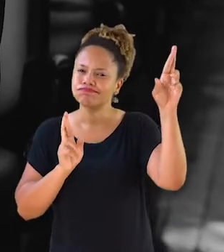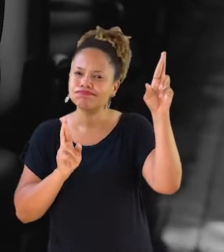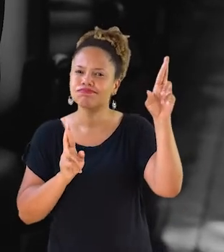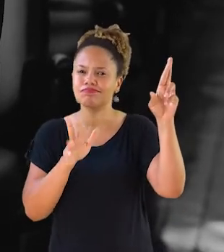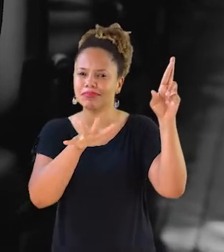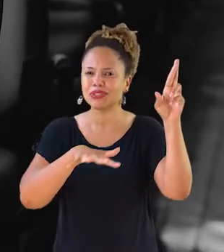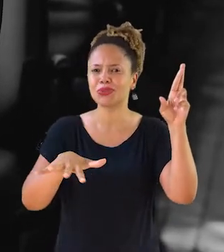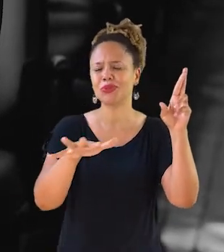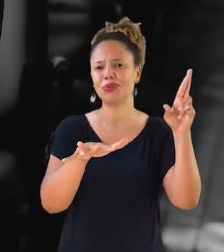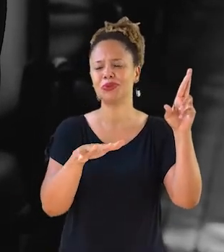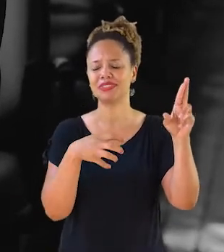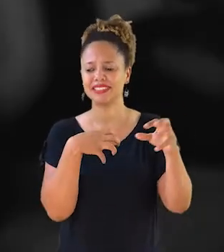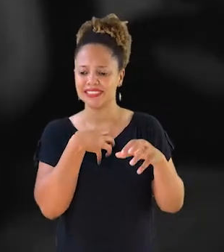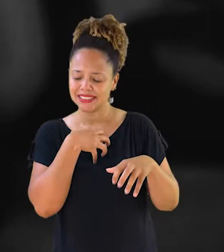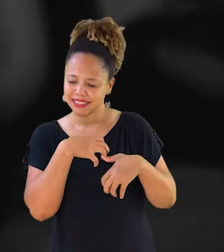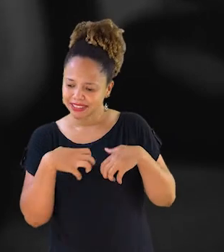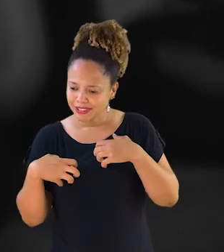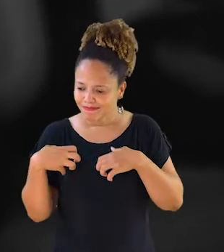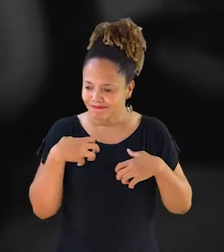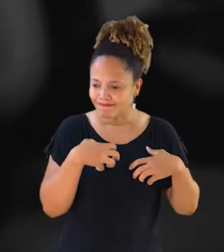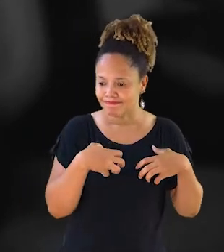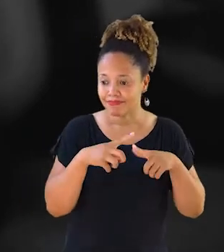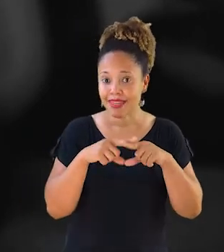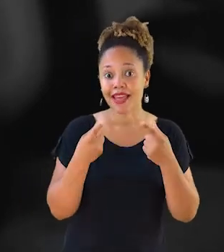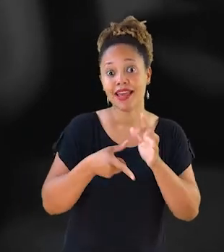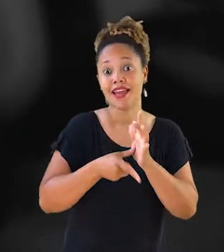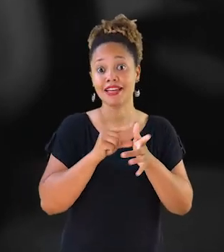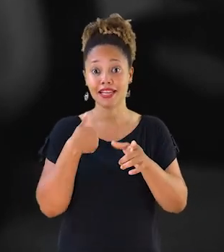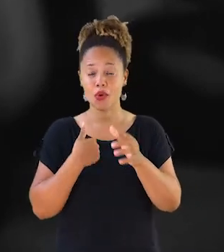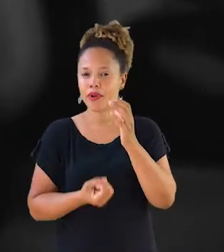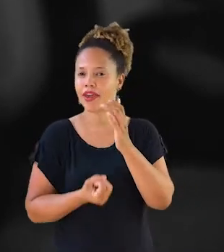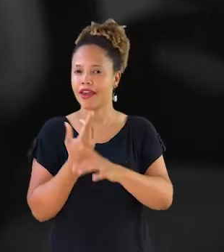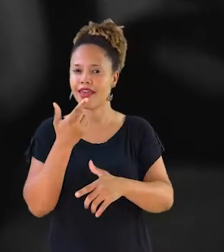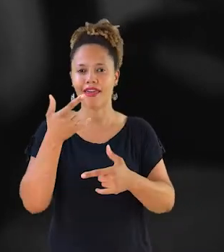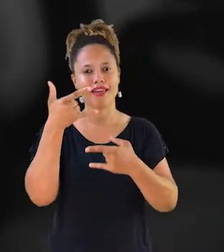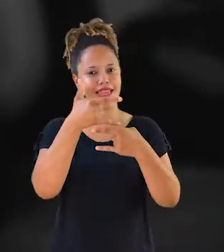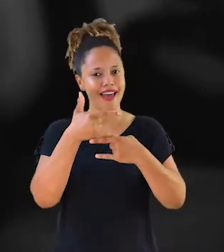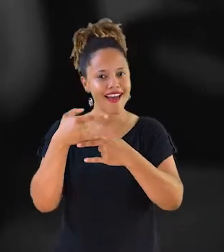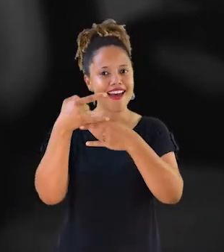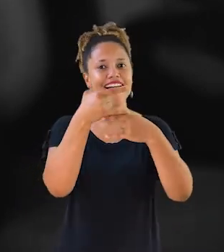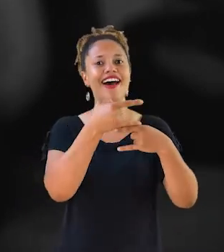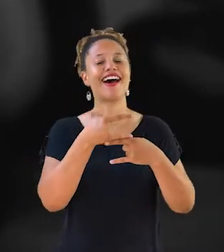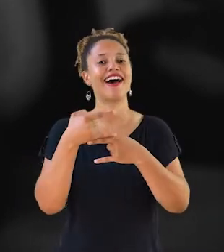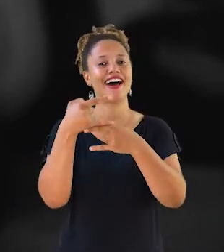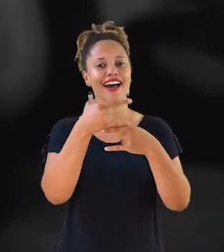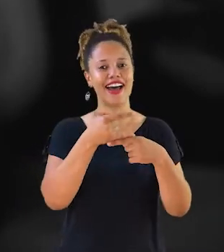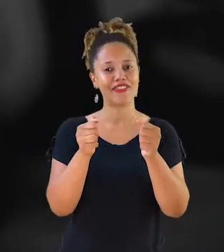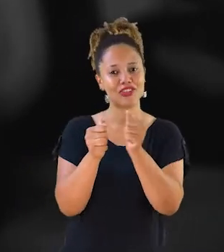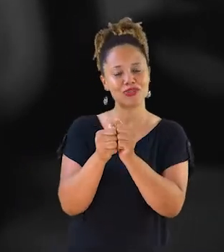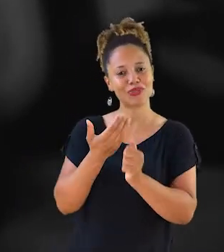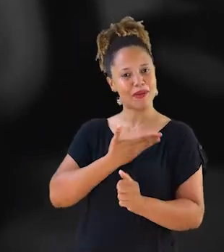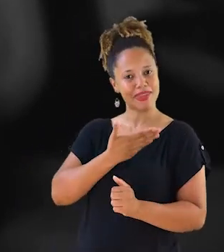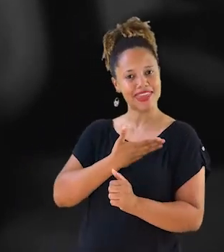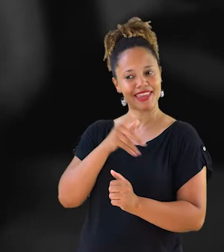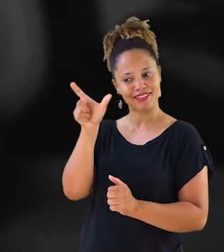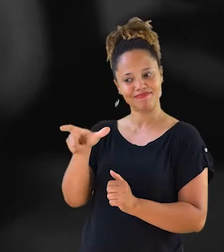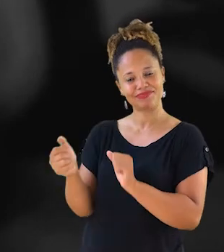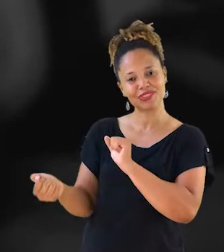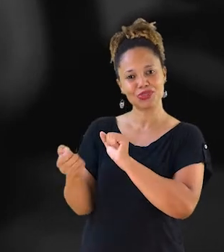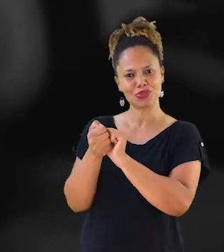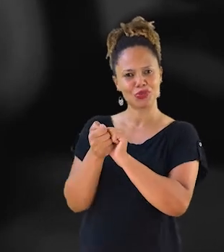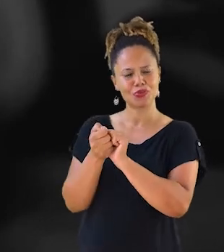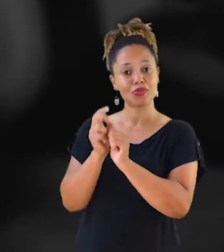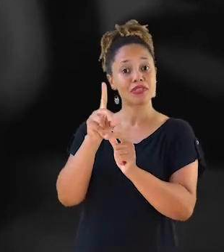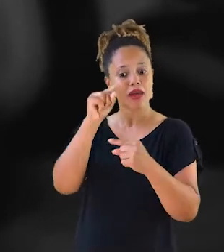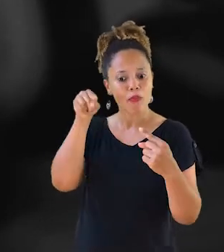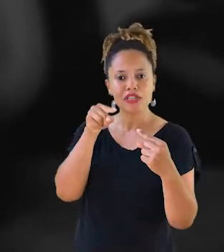casa, para quem estava em casa. Né? Fiz algumas lives com a Fernanda, que me acompanhou hoje aqui, amiga querida. Então, sempre com esse